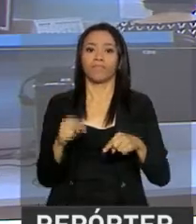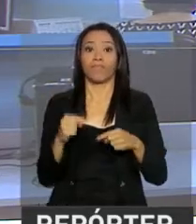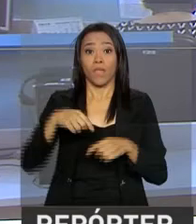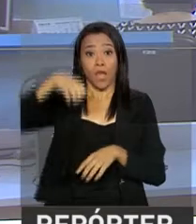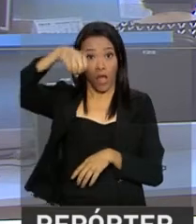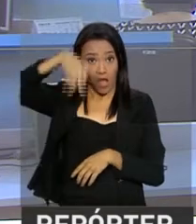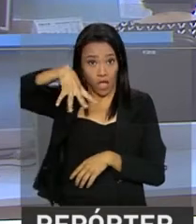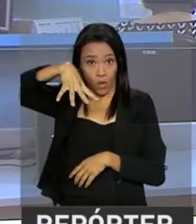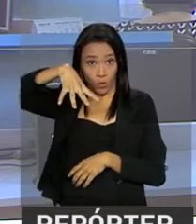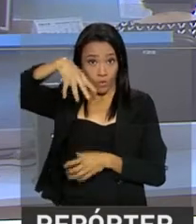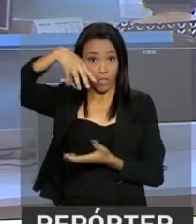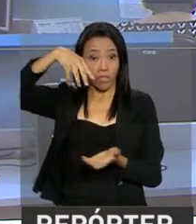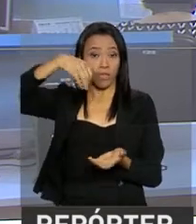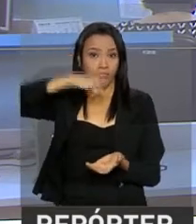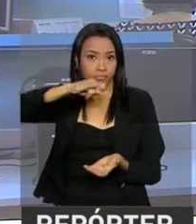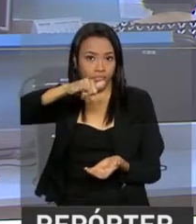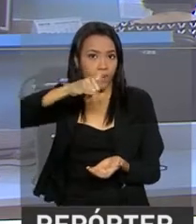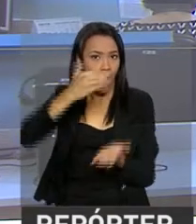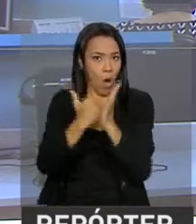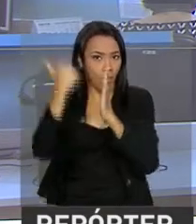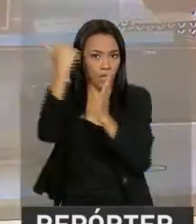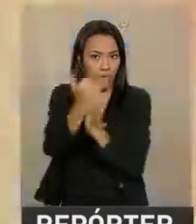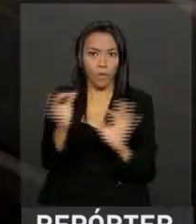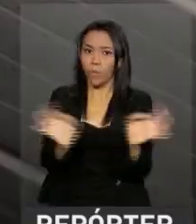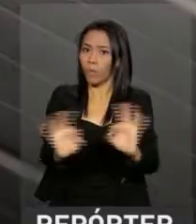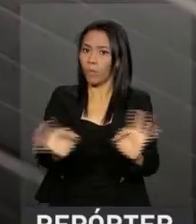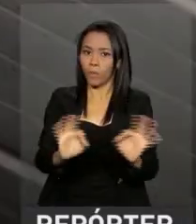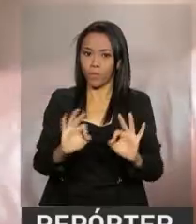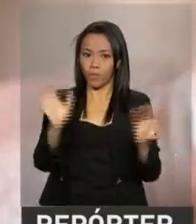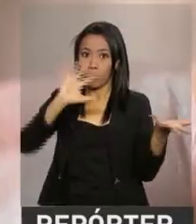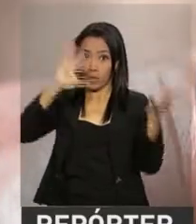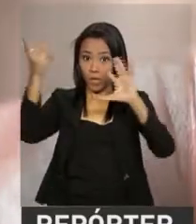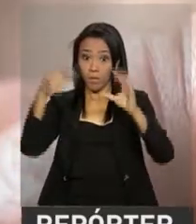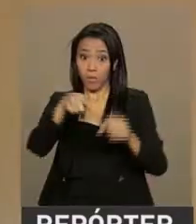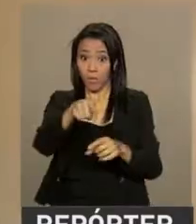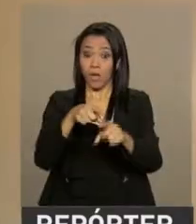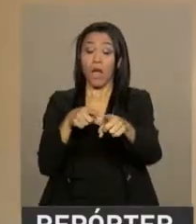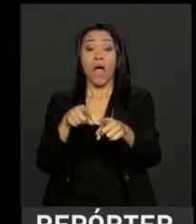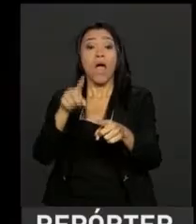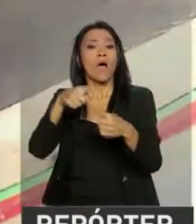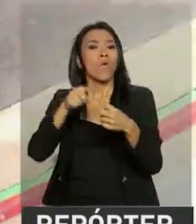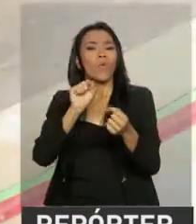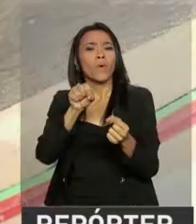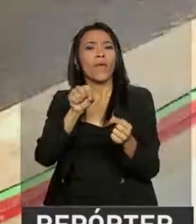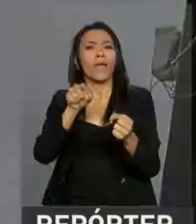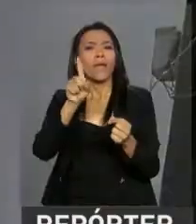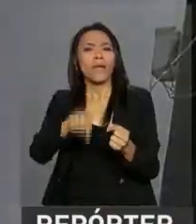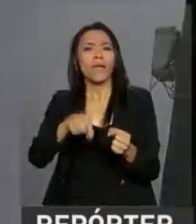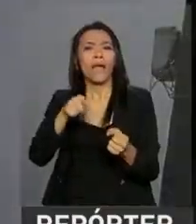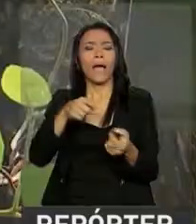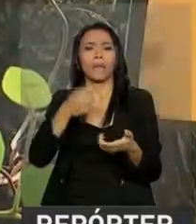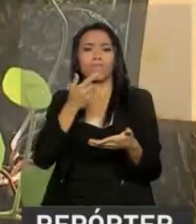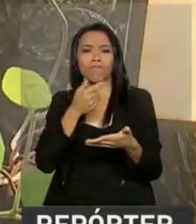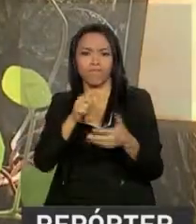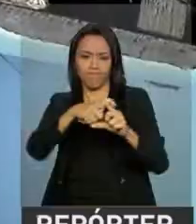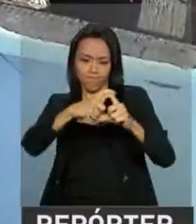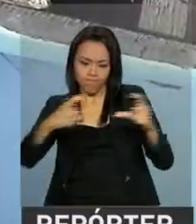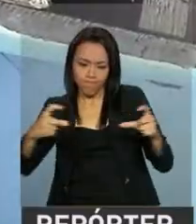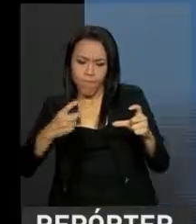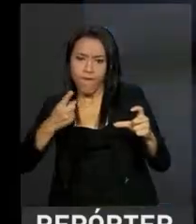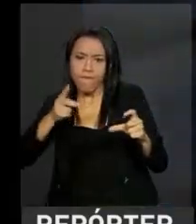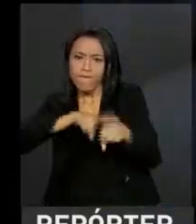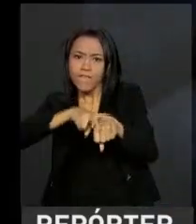deve aumentar durante o verão na previsão do operador nacional do sistema elétrico a tendência é que a bandeira fique verde